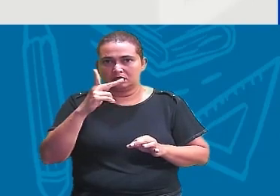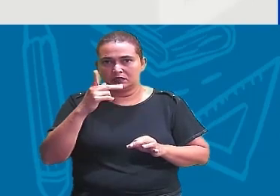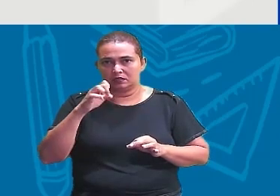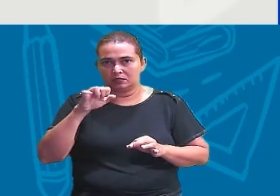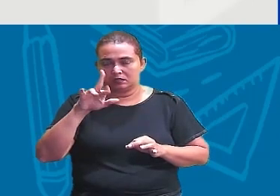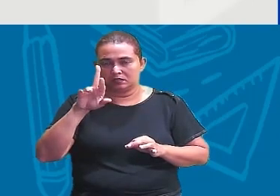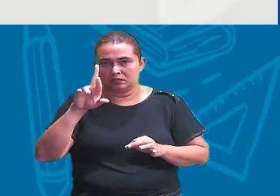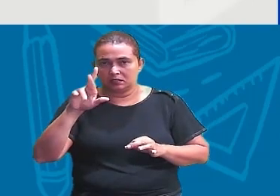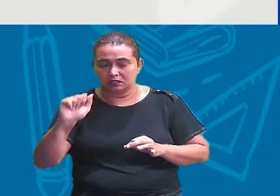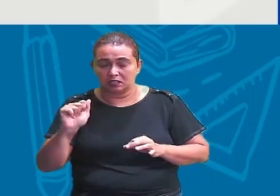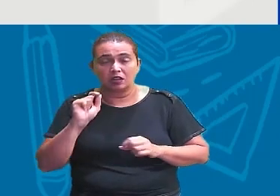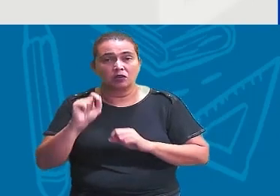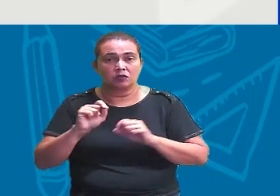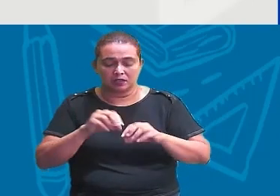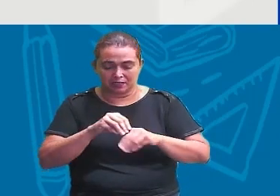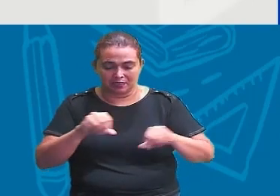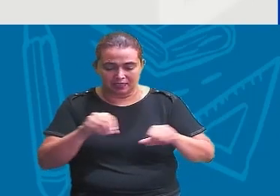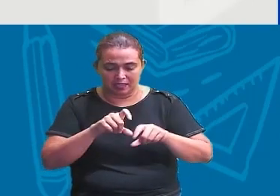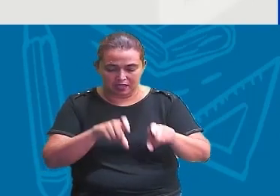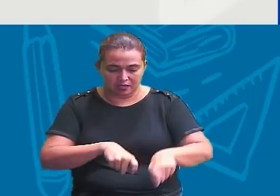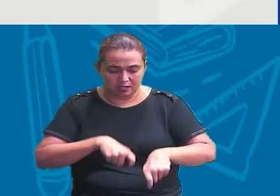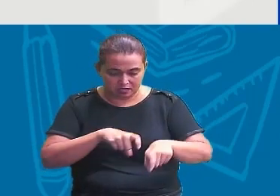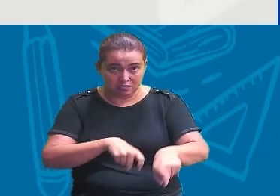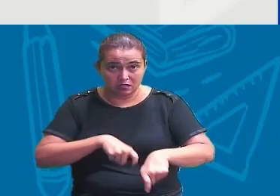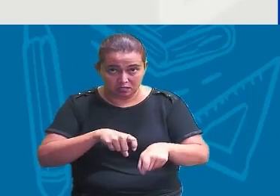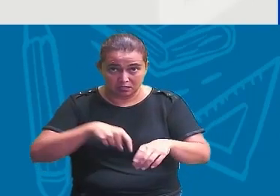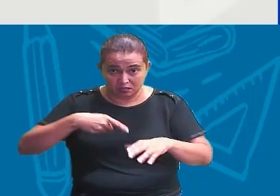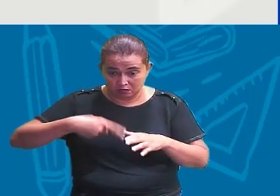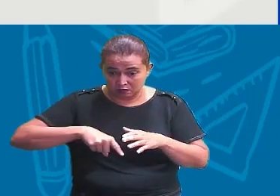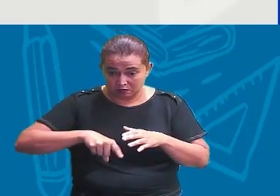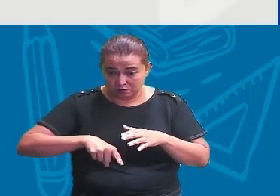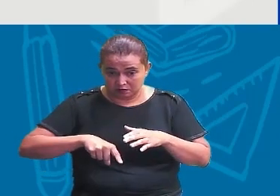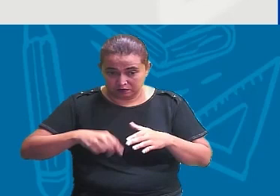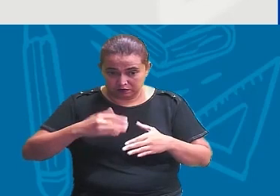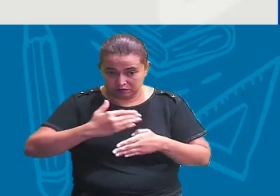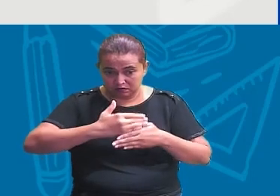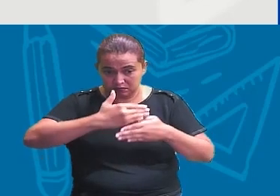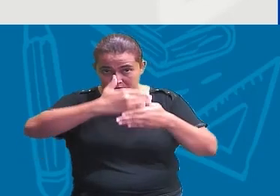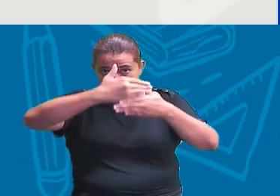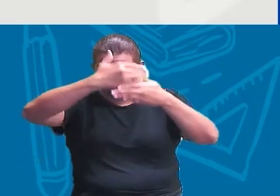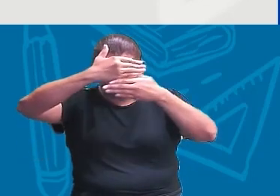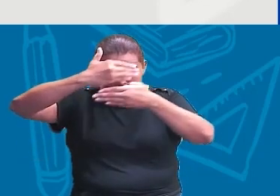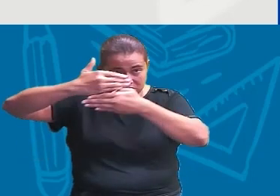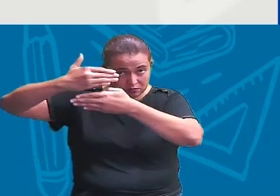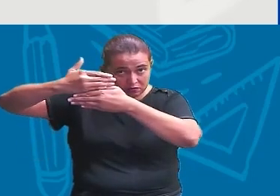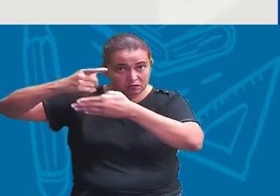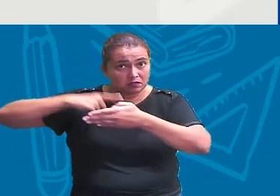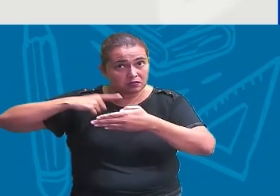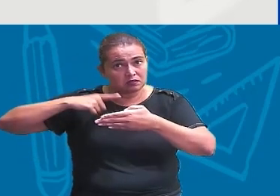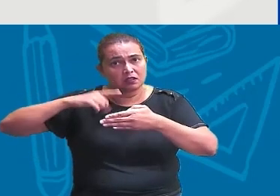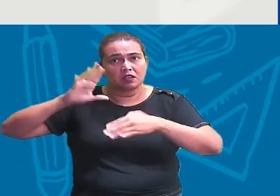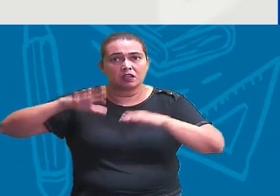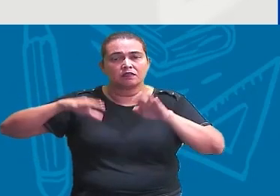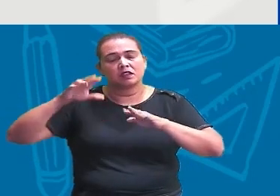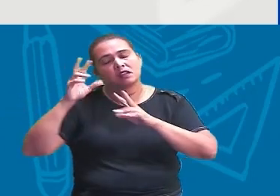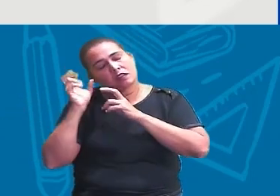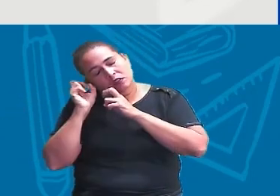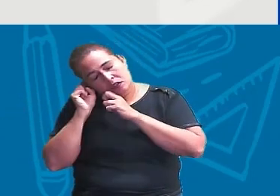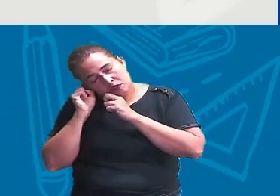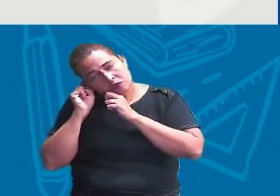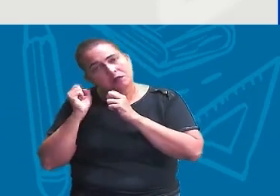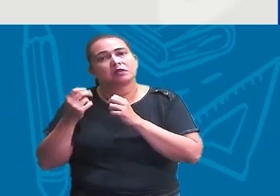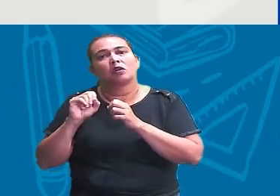buraco no chão, onde os soldados ficam escondidos, tá? Onde tem lugar para dormir de vez em quando, e alguns locais para